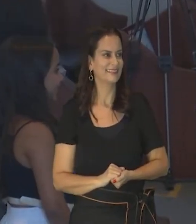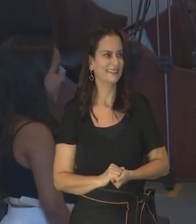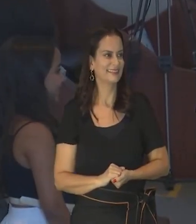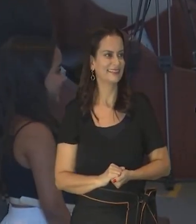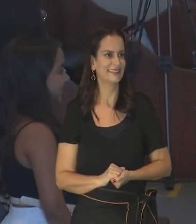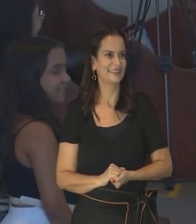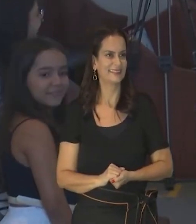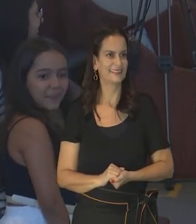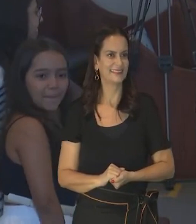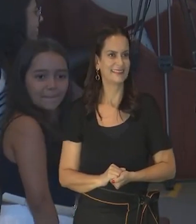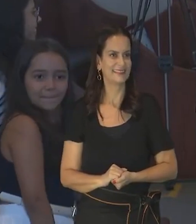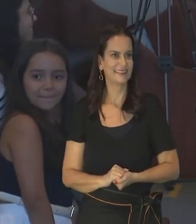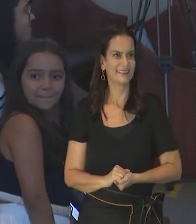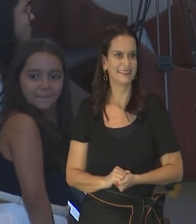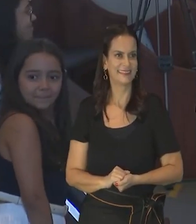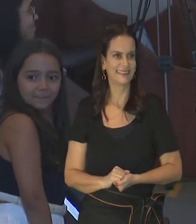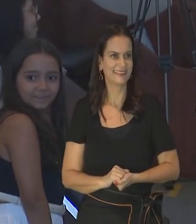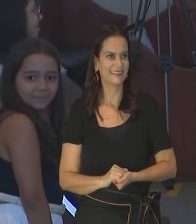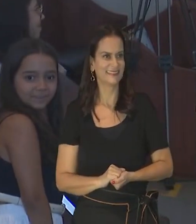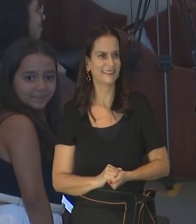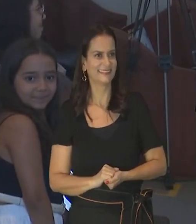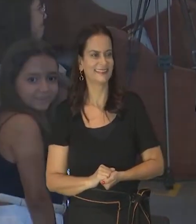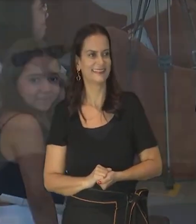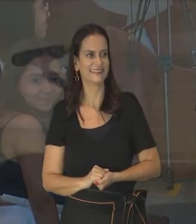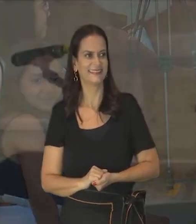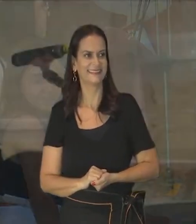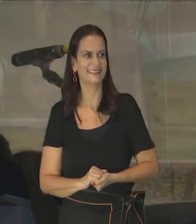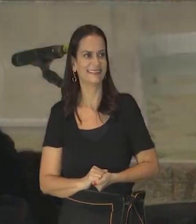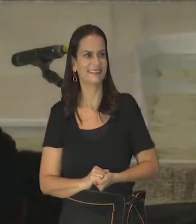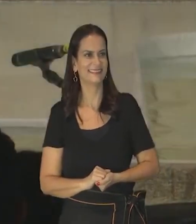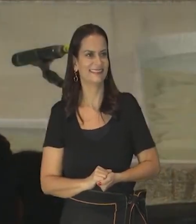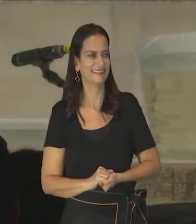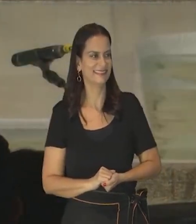Sim, fiquem de pé os colegas do Colégio Batista.